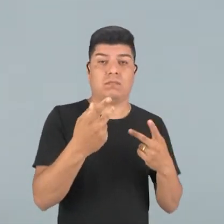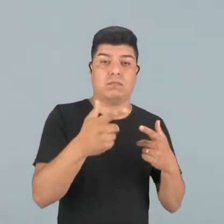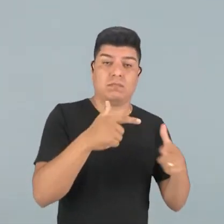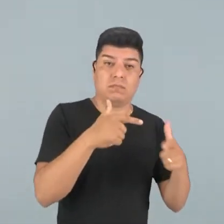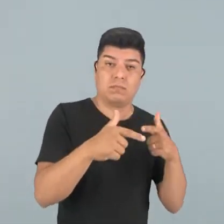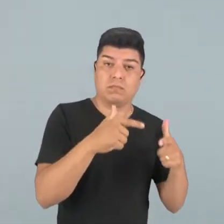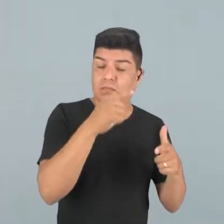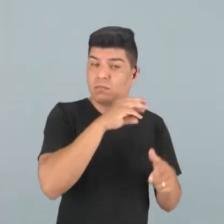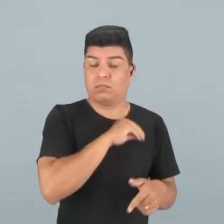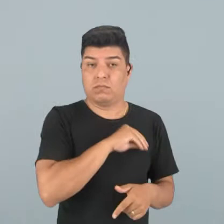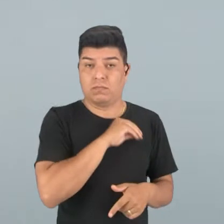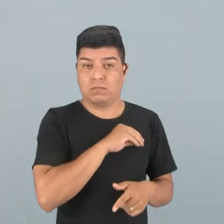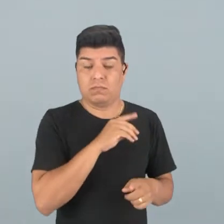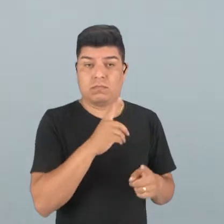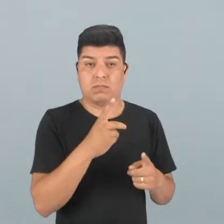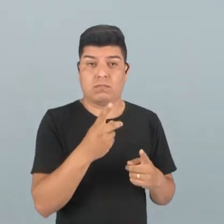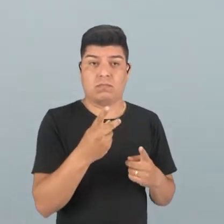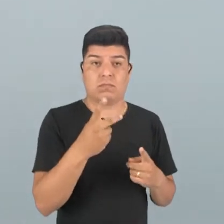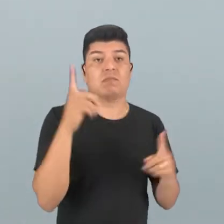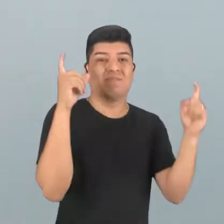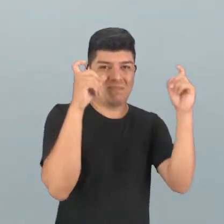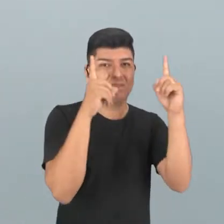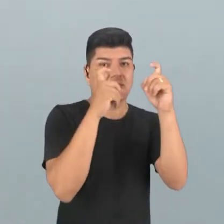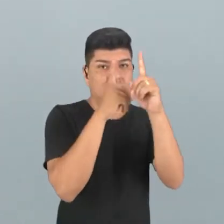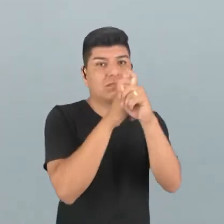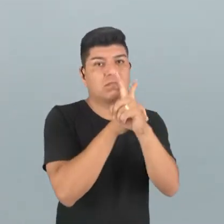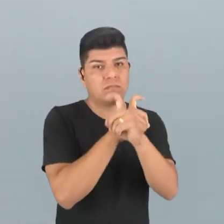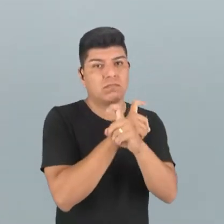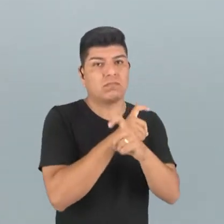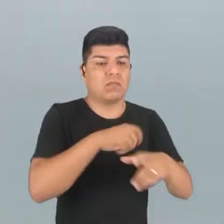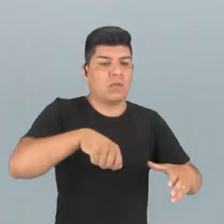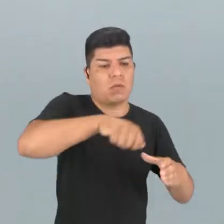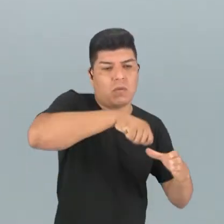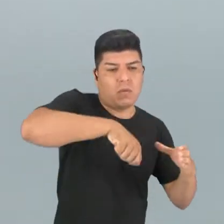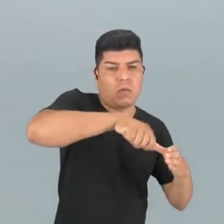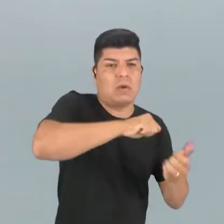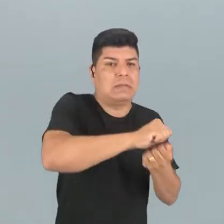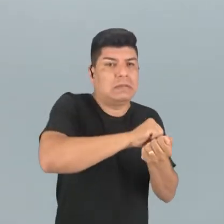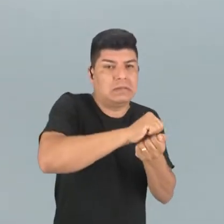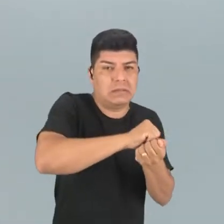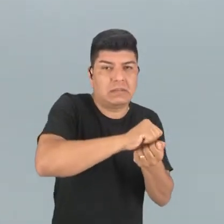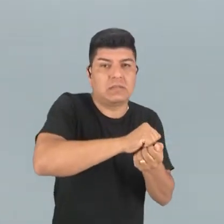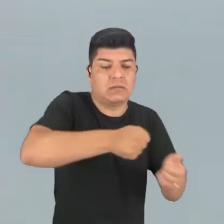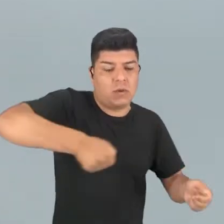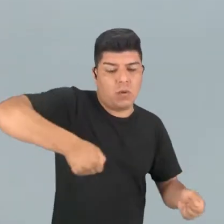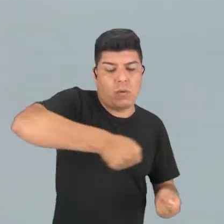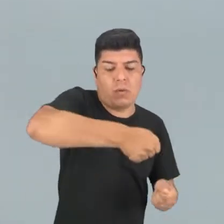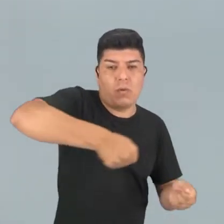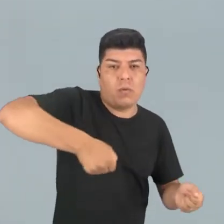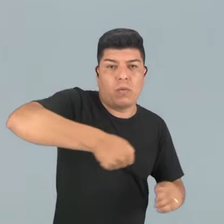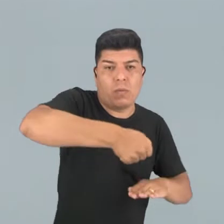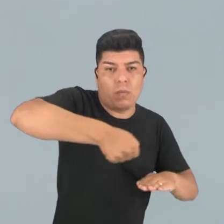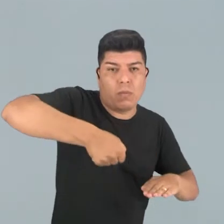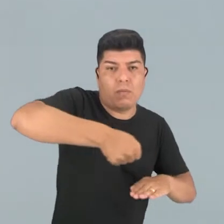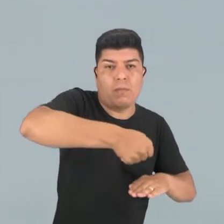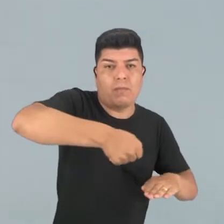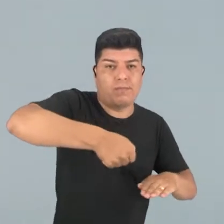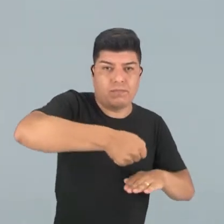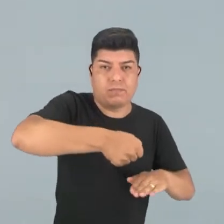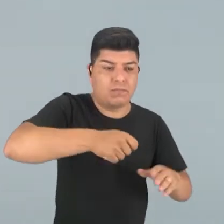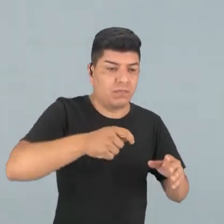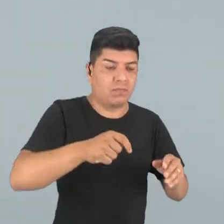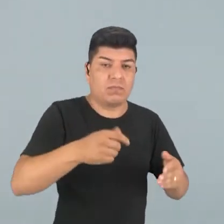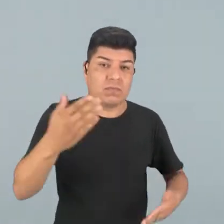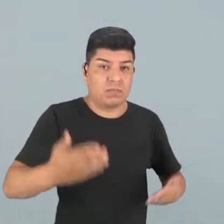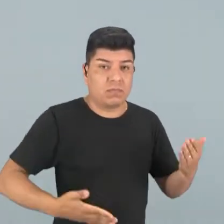porque era um trabalho assim difícil, fazia de tudo, cozinhava, lavava, passava, né, fazia todos os